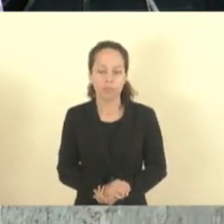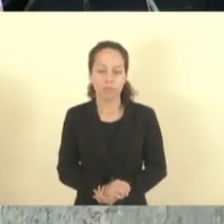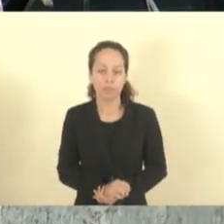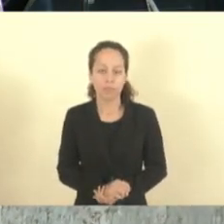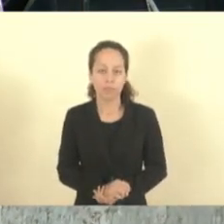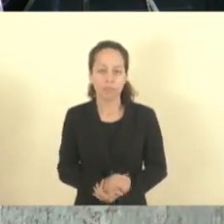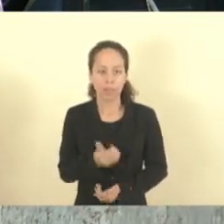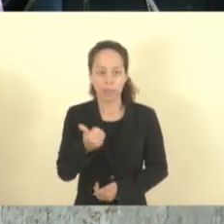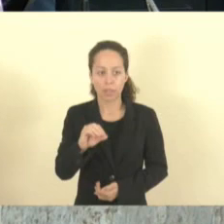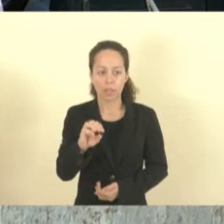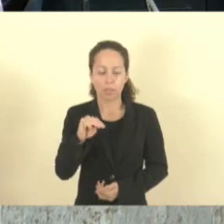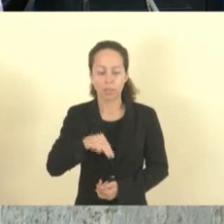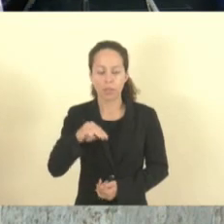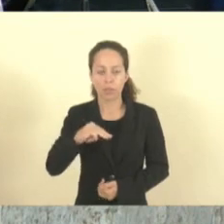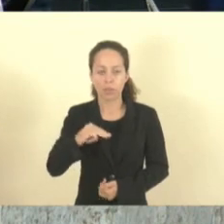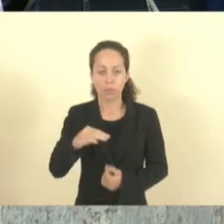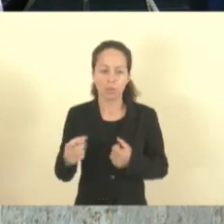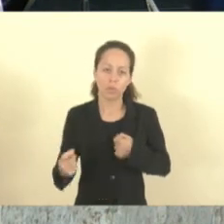10 minutos para